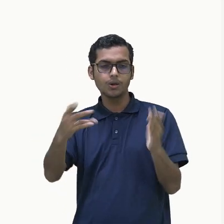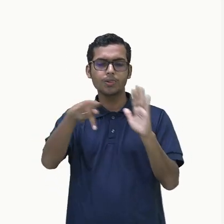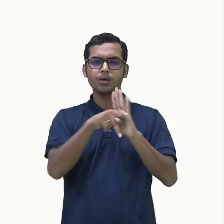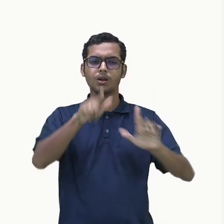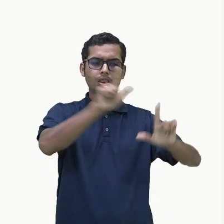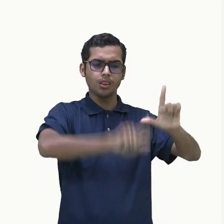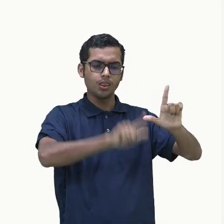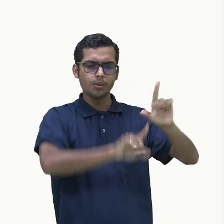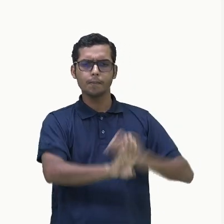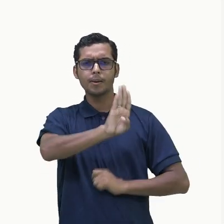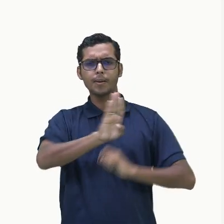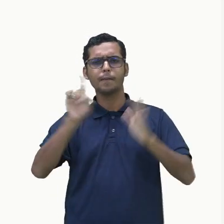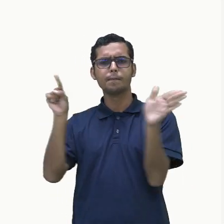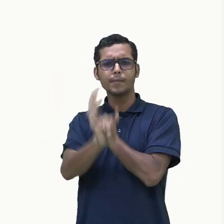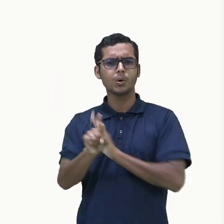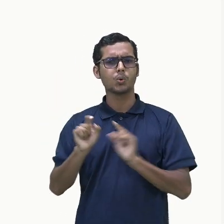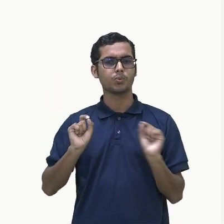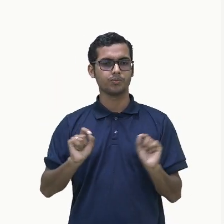pergunta